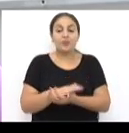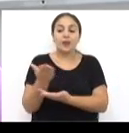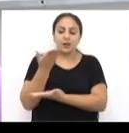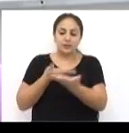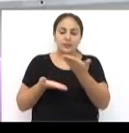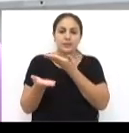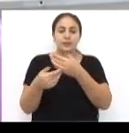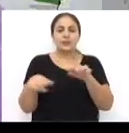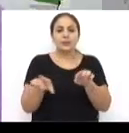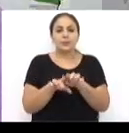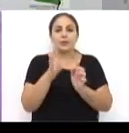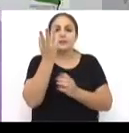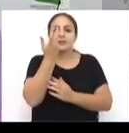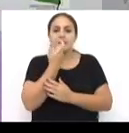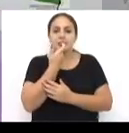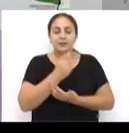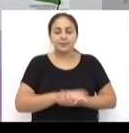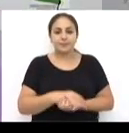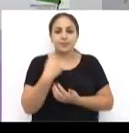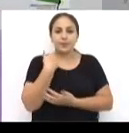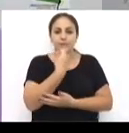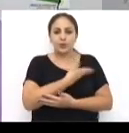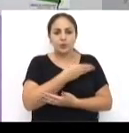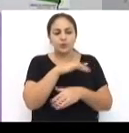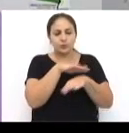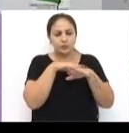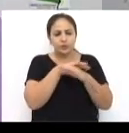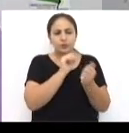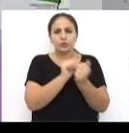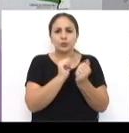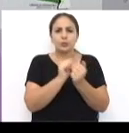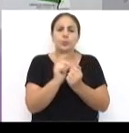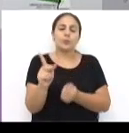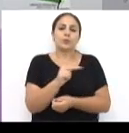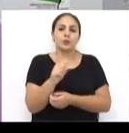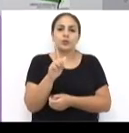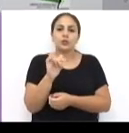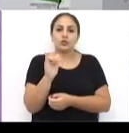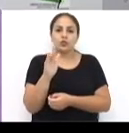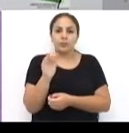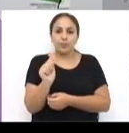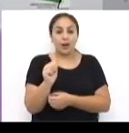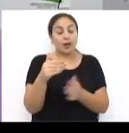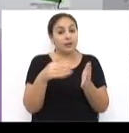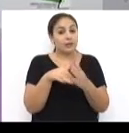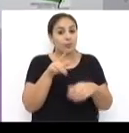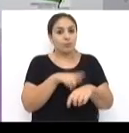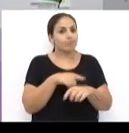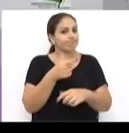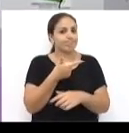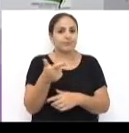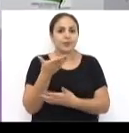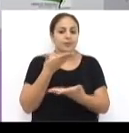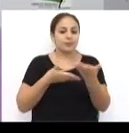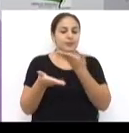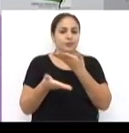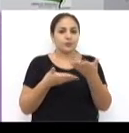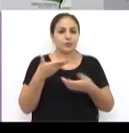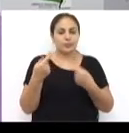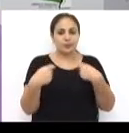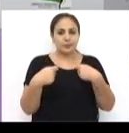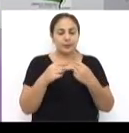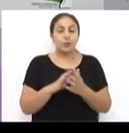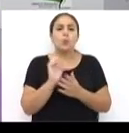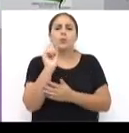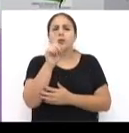público infantil. A gente tem conversado com o secretário de esporte, o professor Giba, e até o momento ainda não fomos atendidos essa nossa demanda.